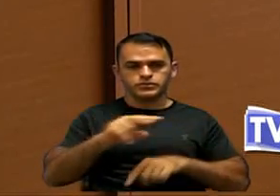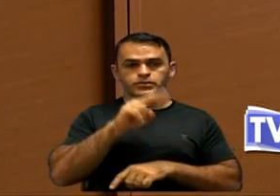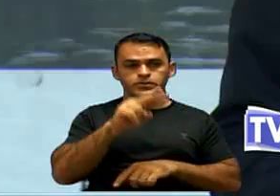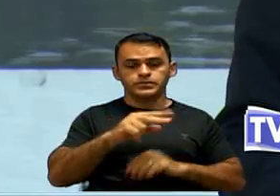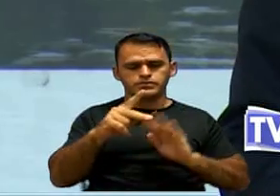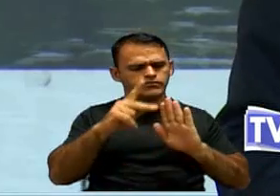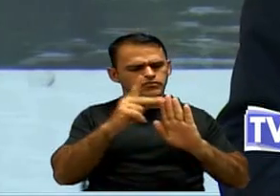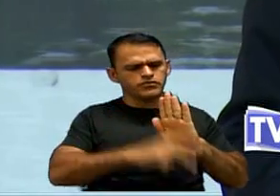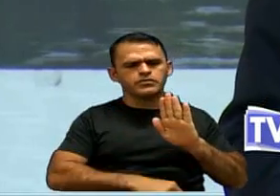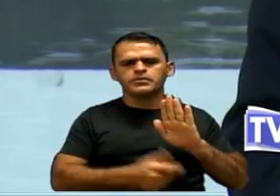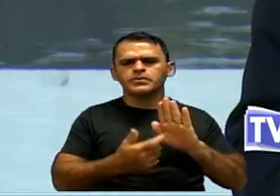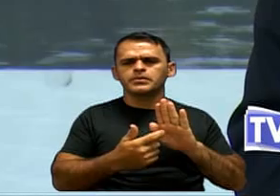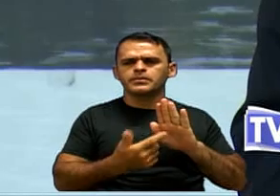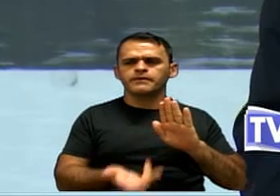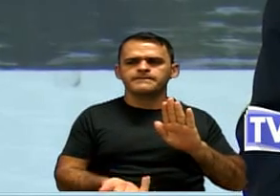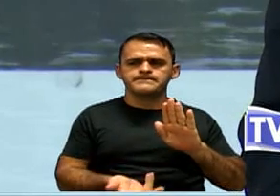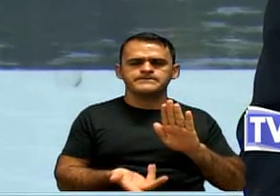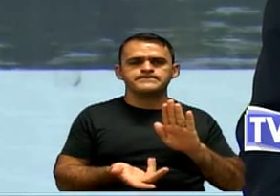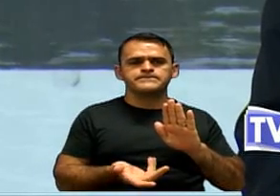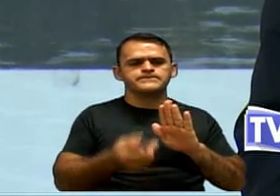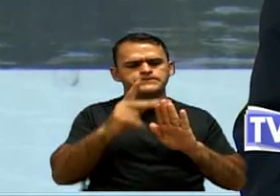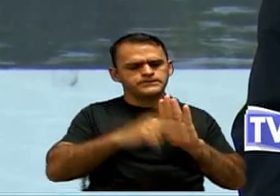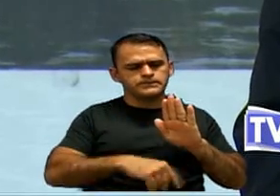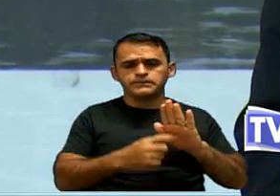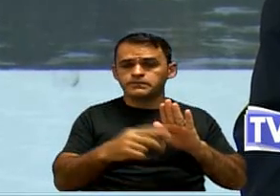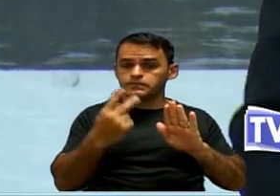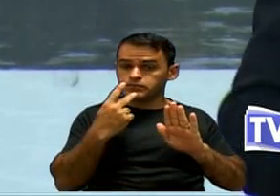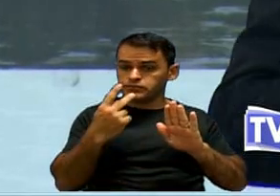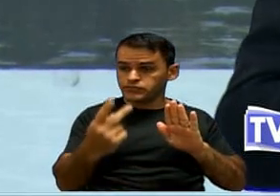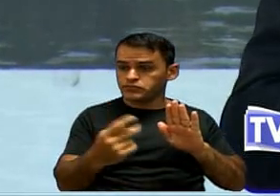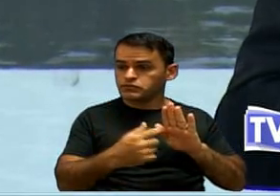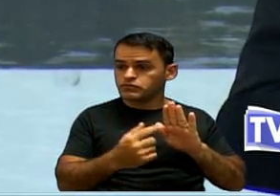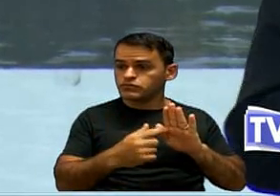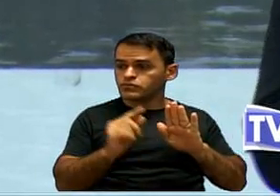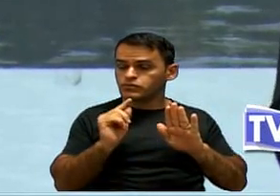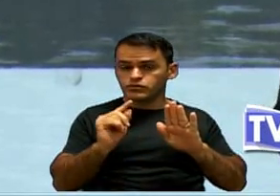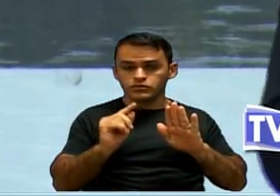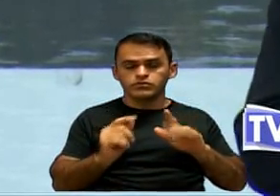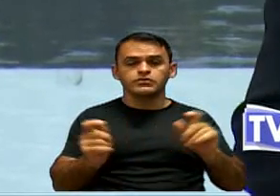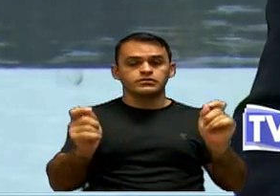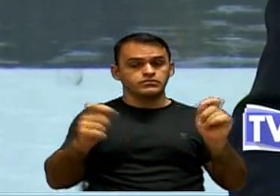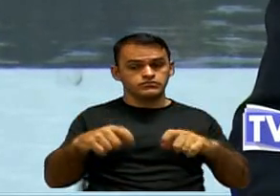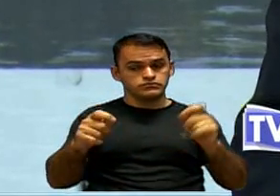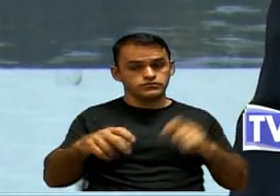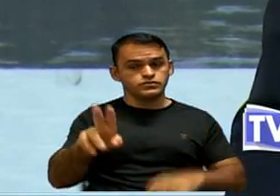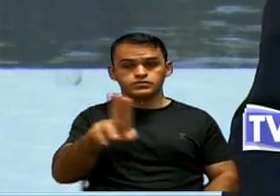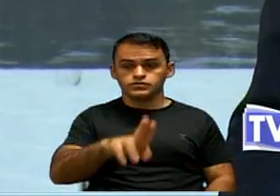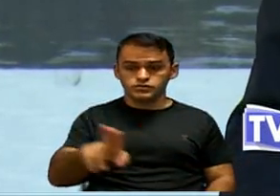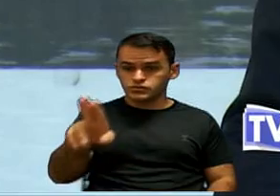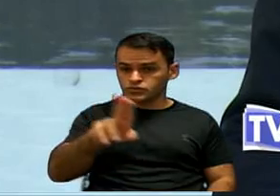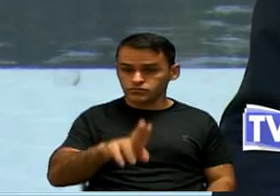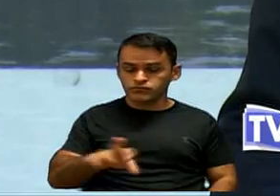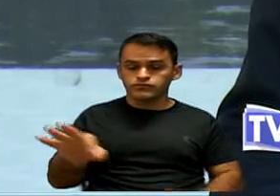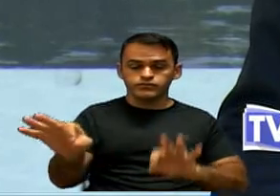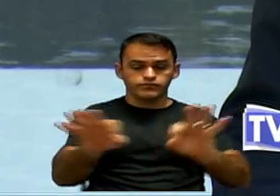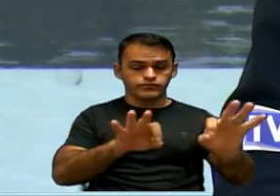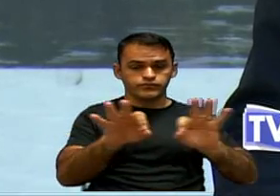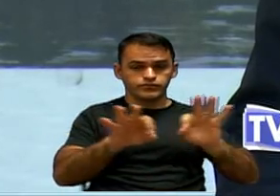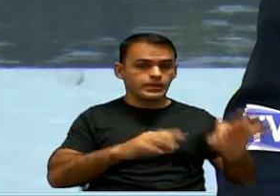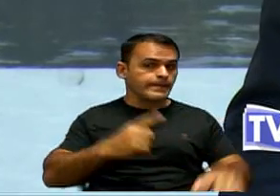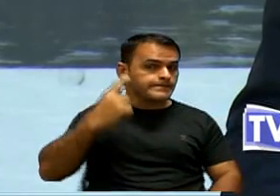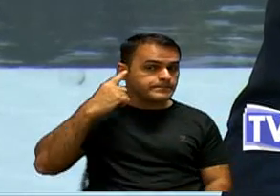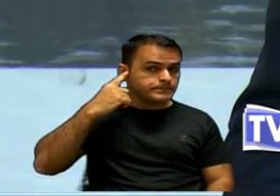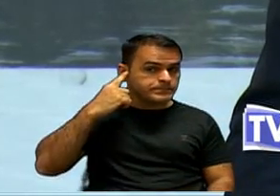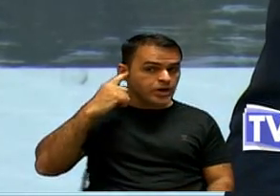Esse projeto, ele diz o seguinte, dispõe sobre o uso de sistema de alarme